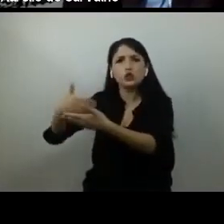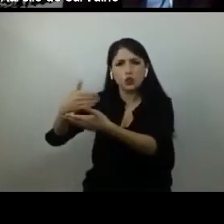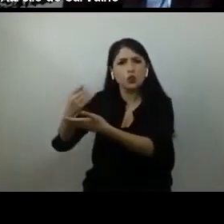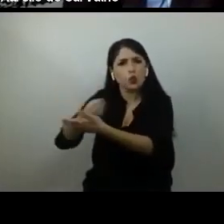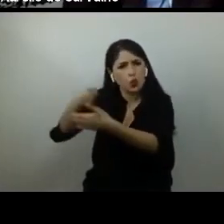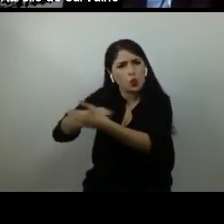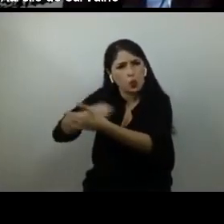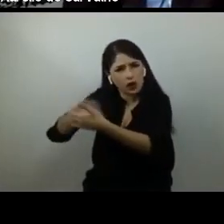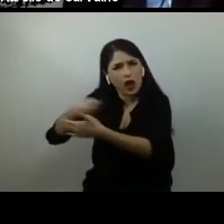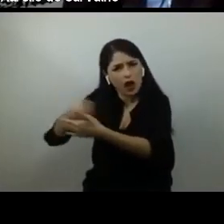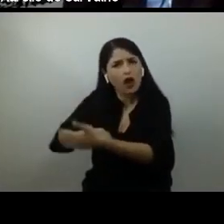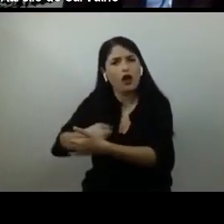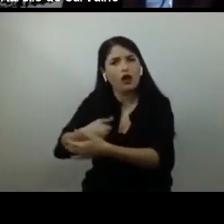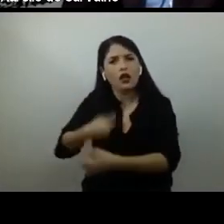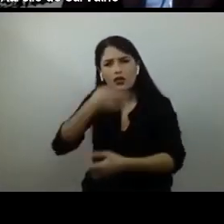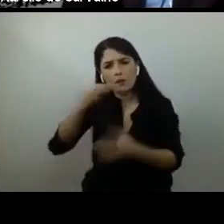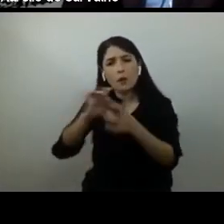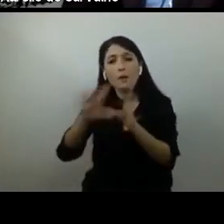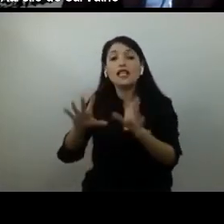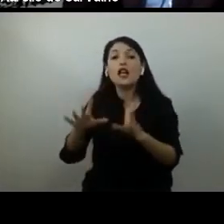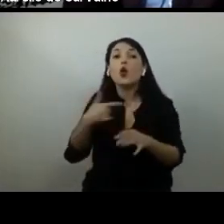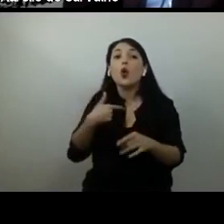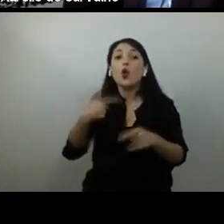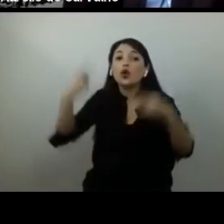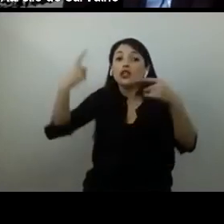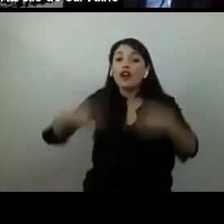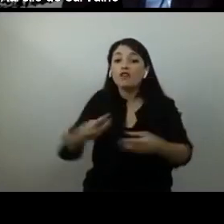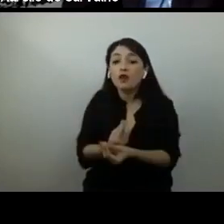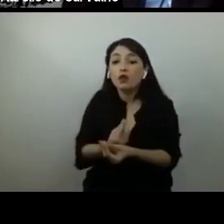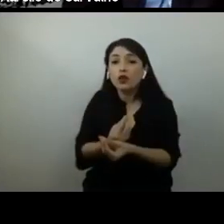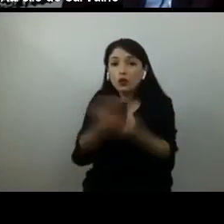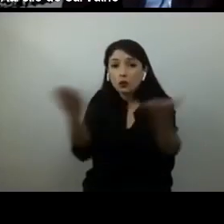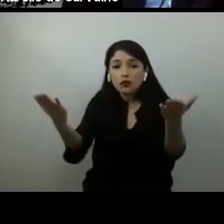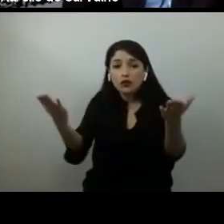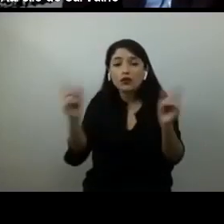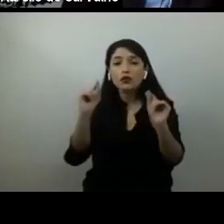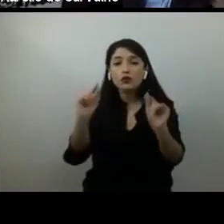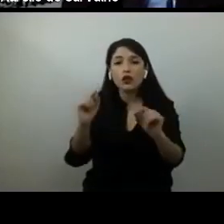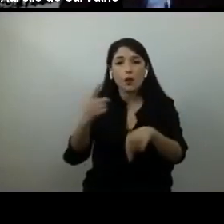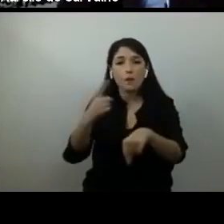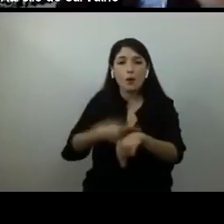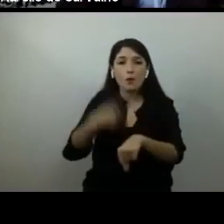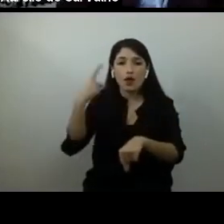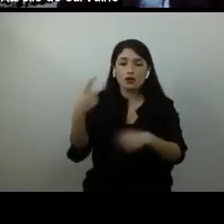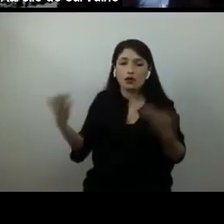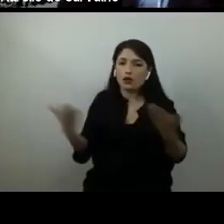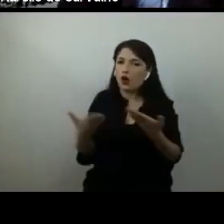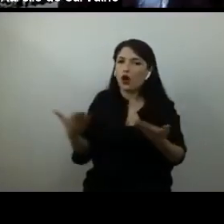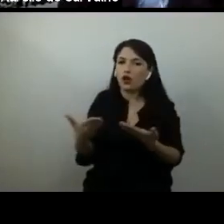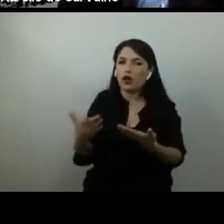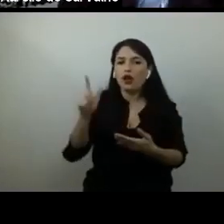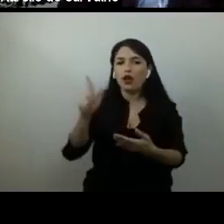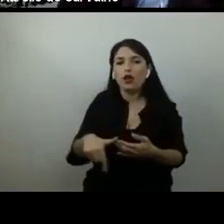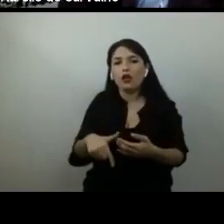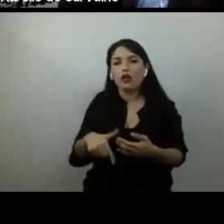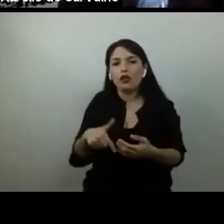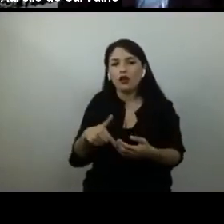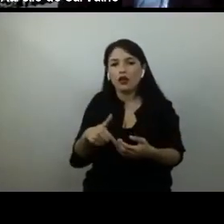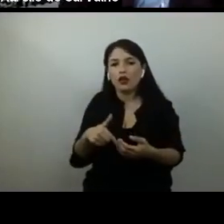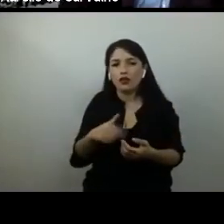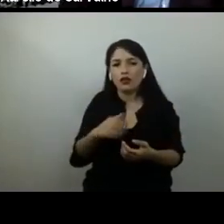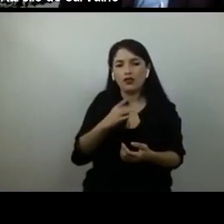desafio que eu deixo, e aqui a todos que nos assistem nessa manhã, é que é hora de superarmos divergências entre os